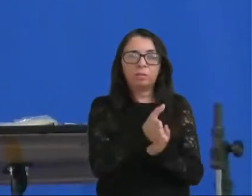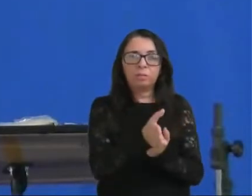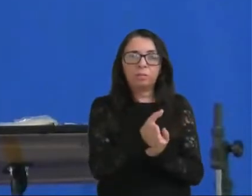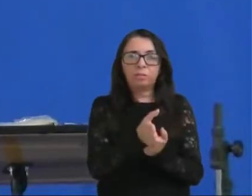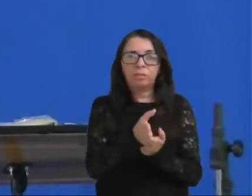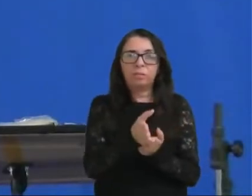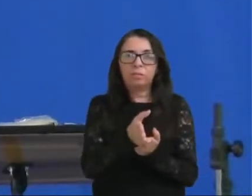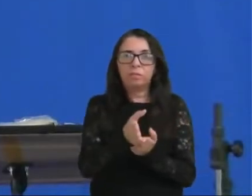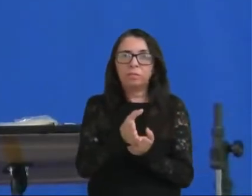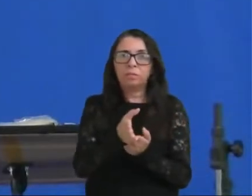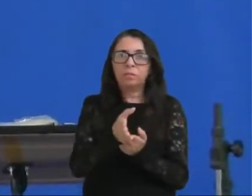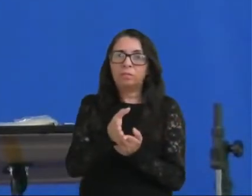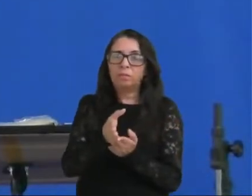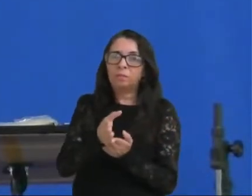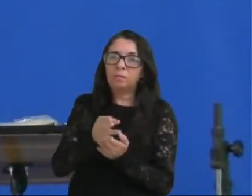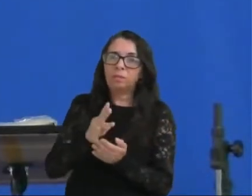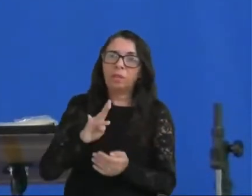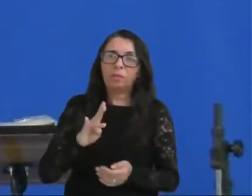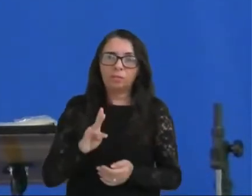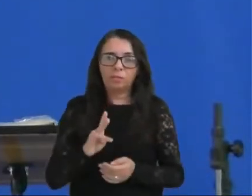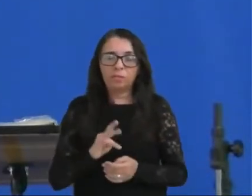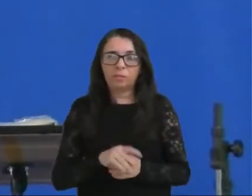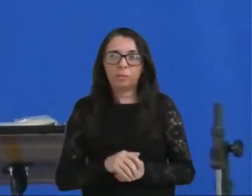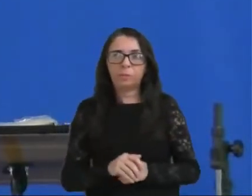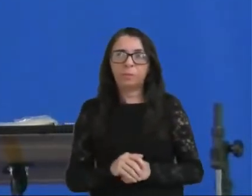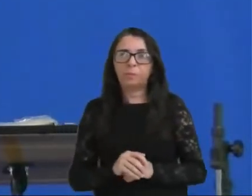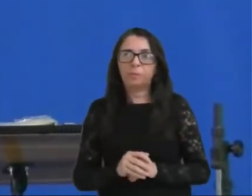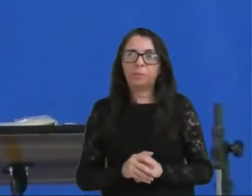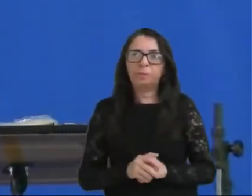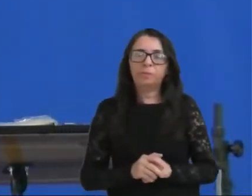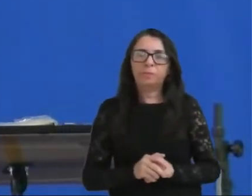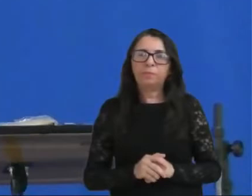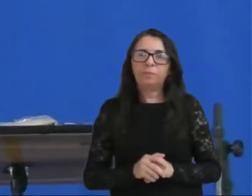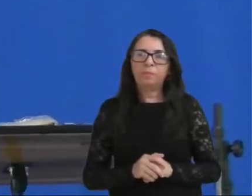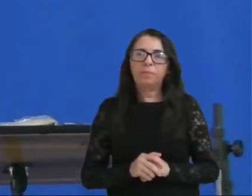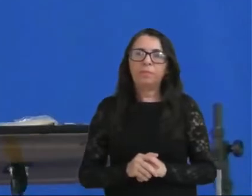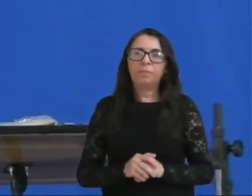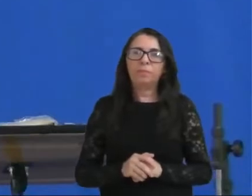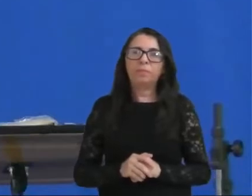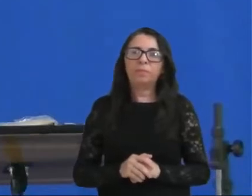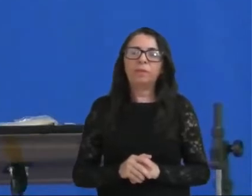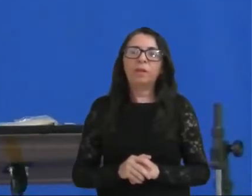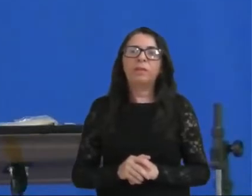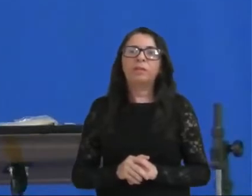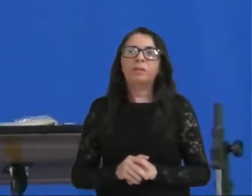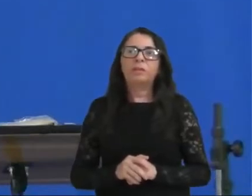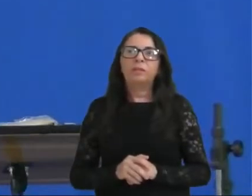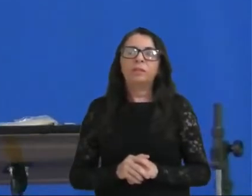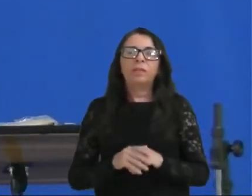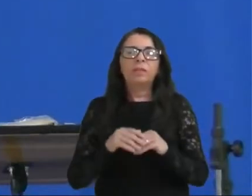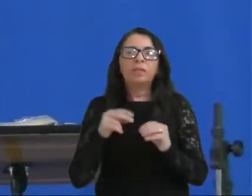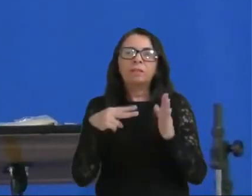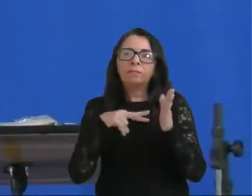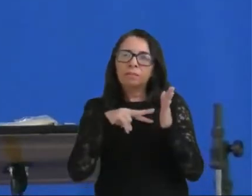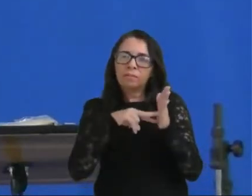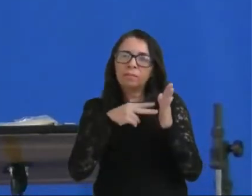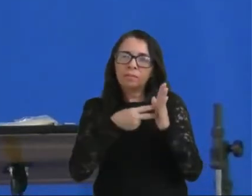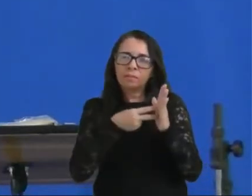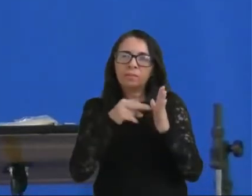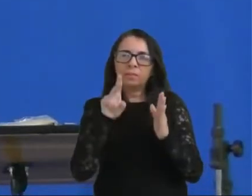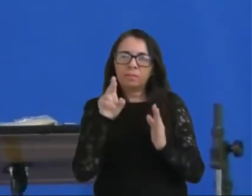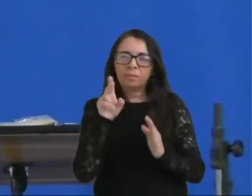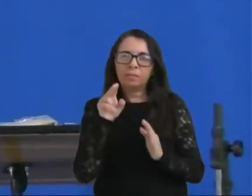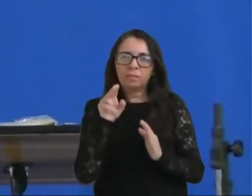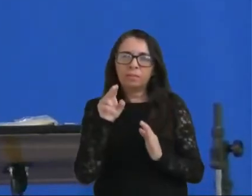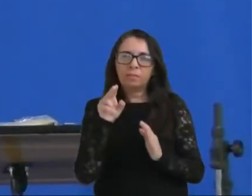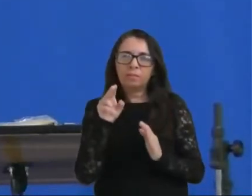como tema dessa mensagem, dessa noite, uma carta do noivo à sua noiva.